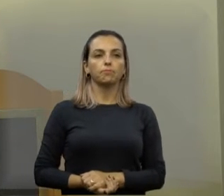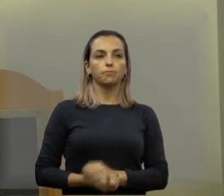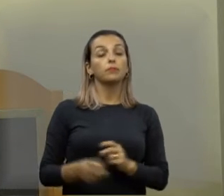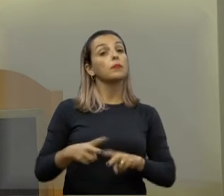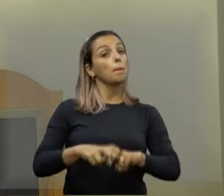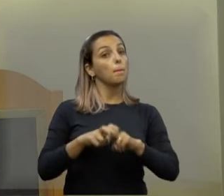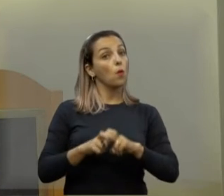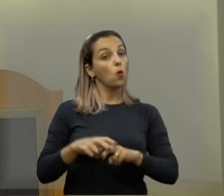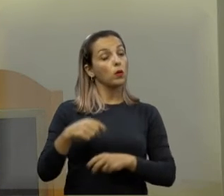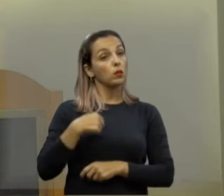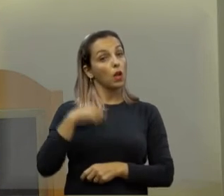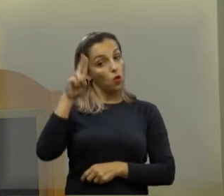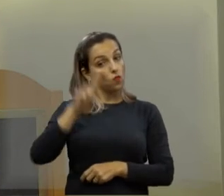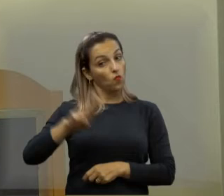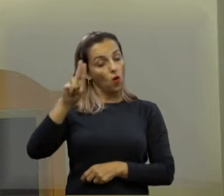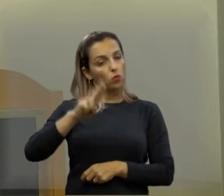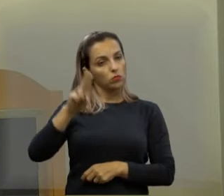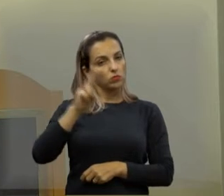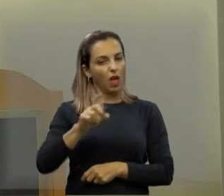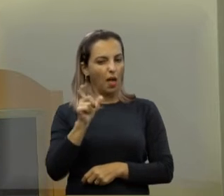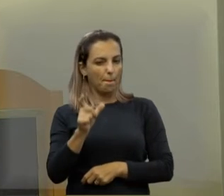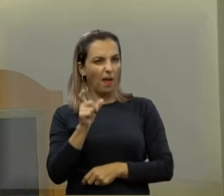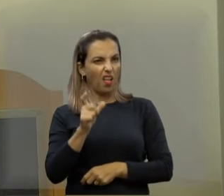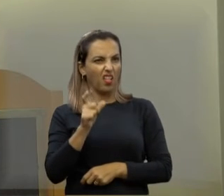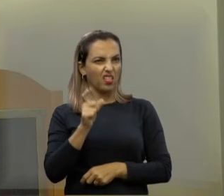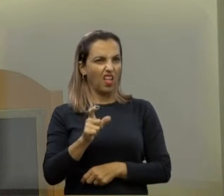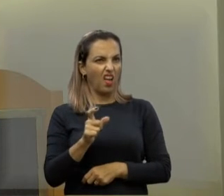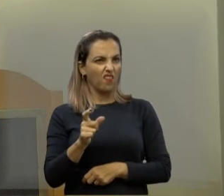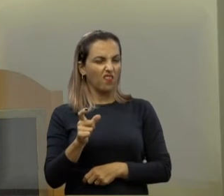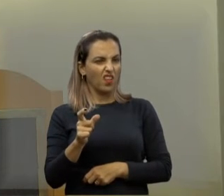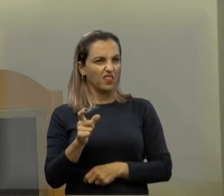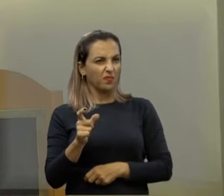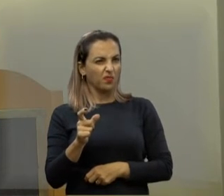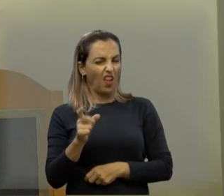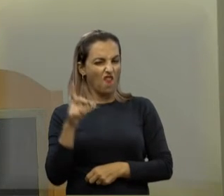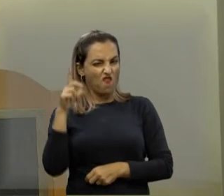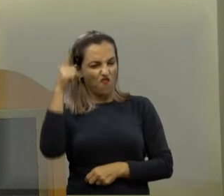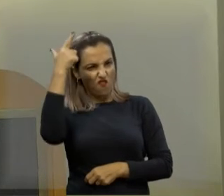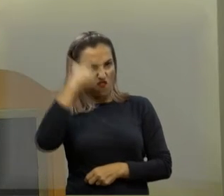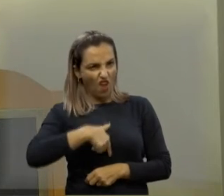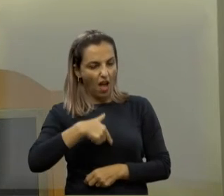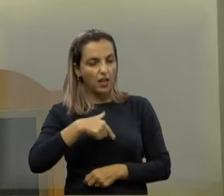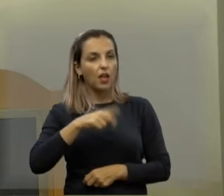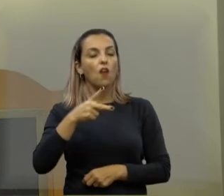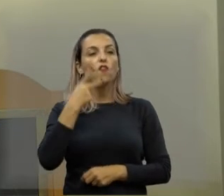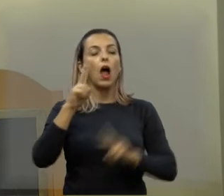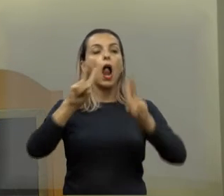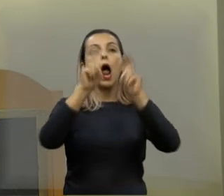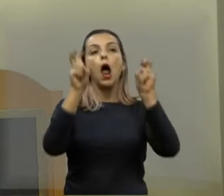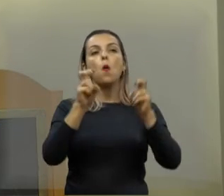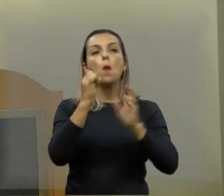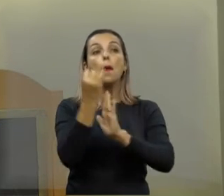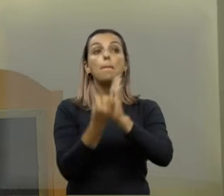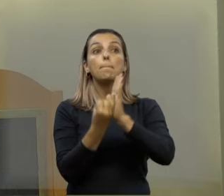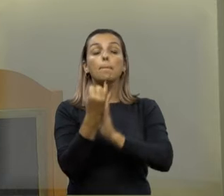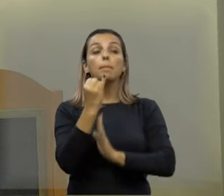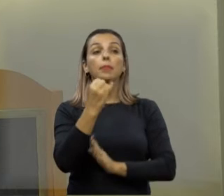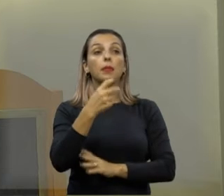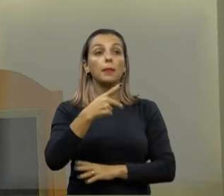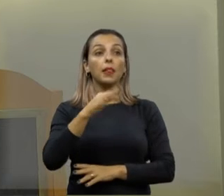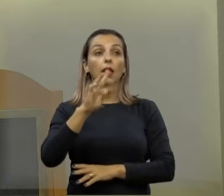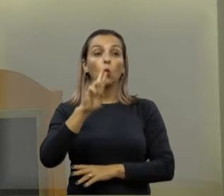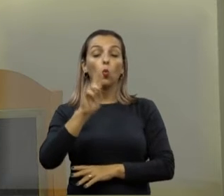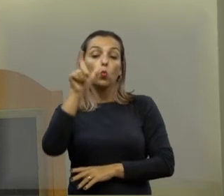não vou utilizar palavras pífias te chamar de IPTU dos Mortos é muito respeitoso fazer isso